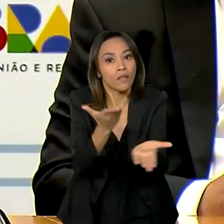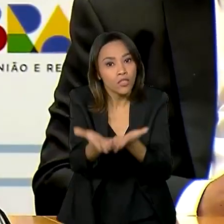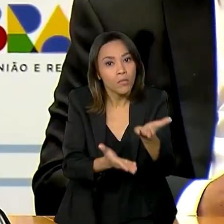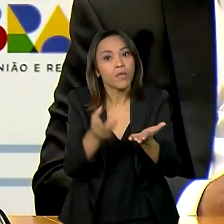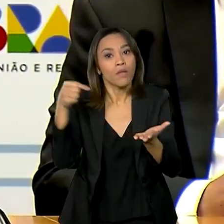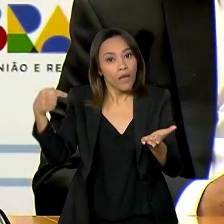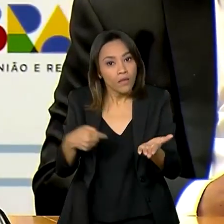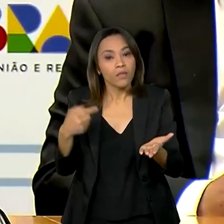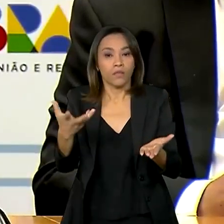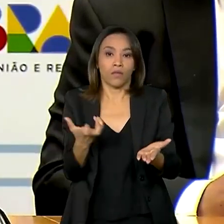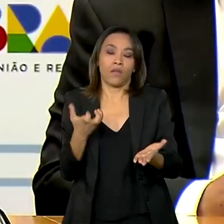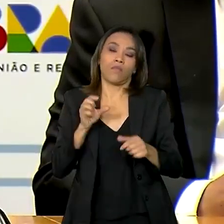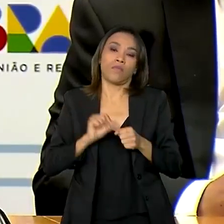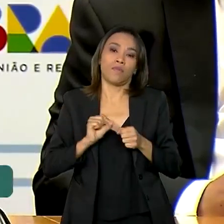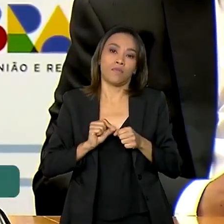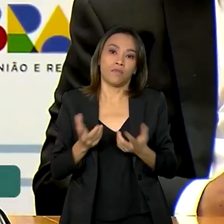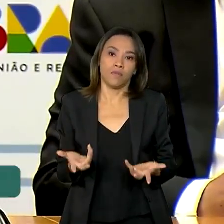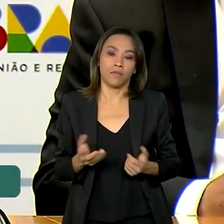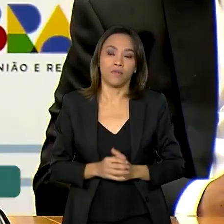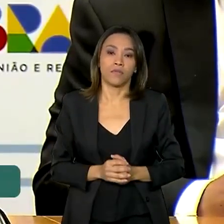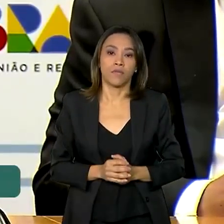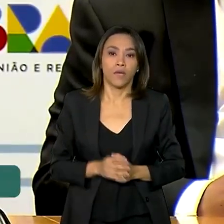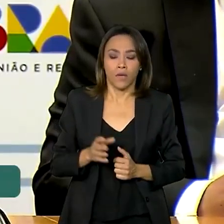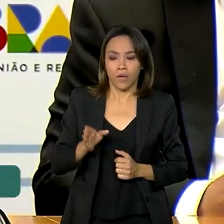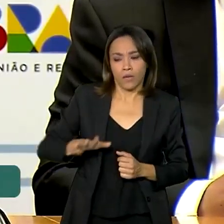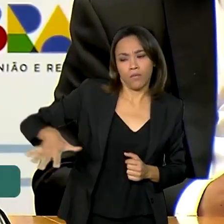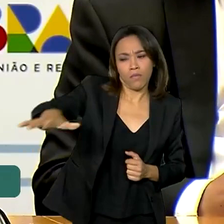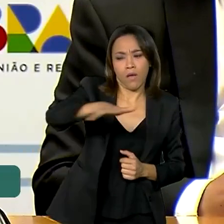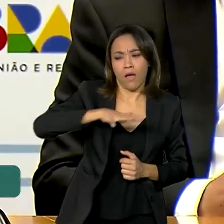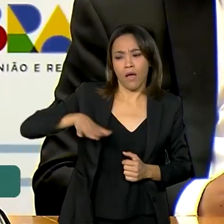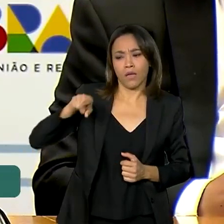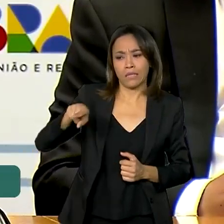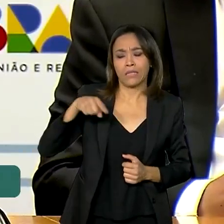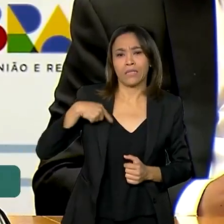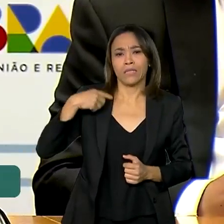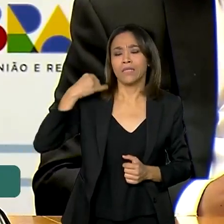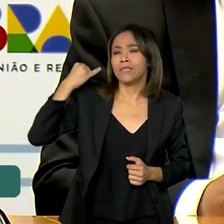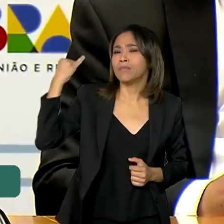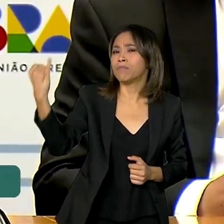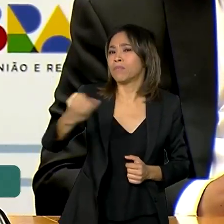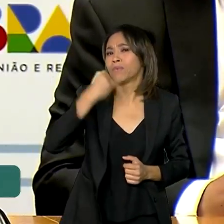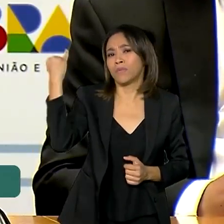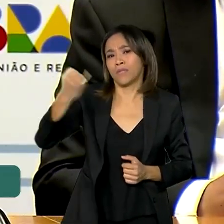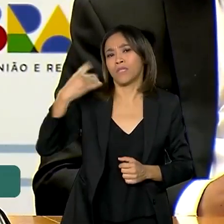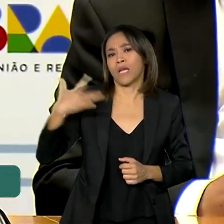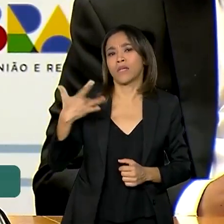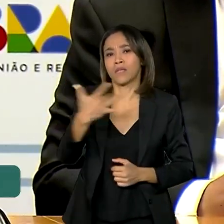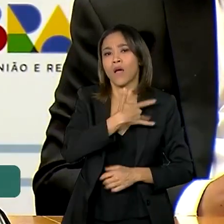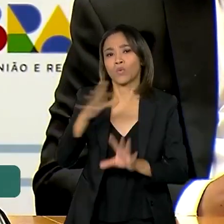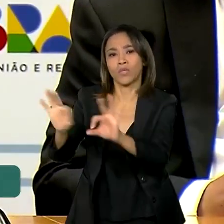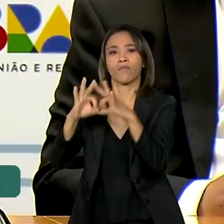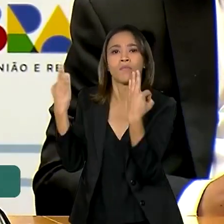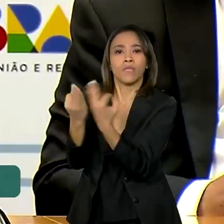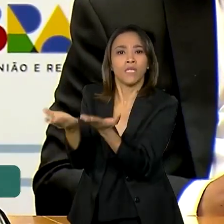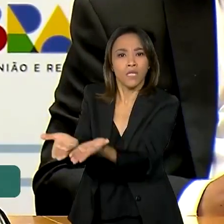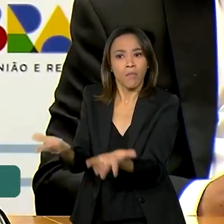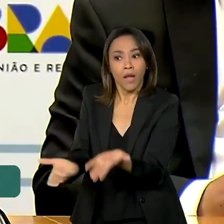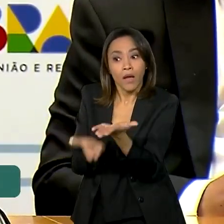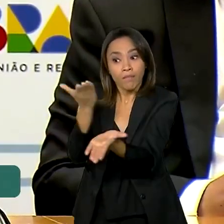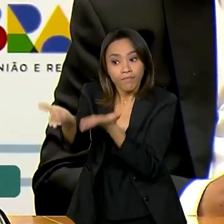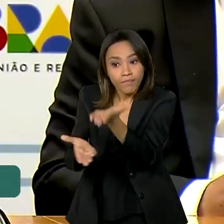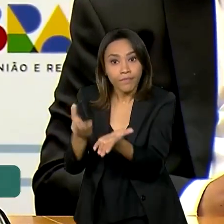fazer numa área fundamental, que é a saúde da família, que consegue uma resolução